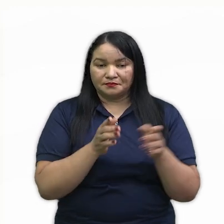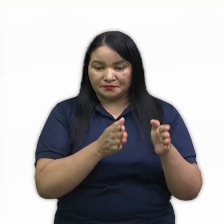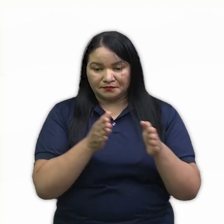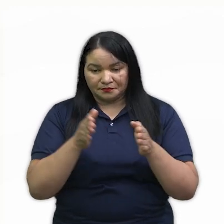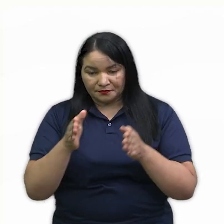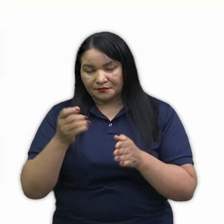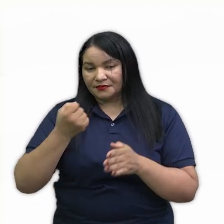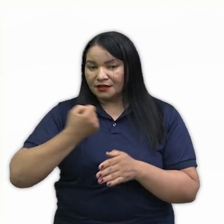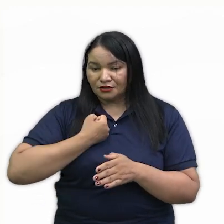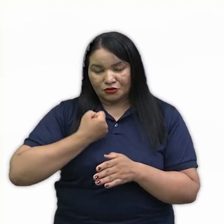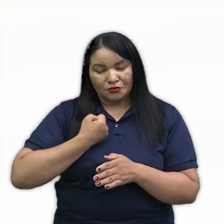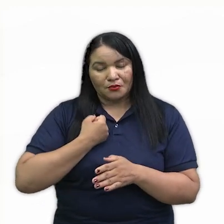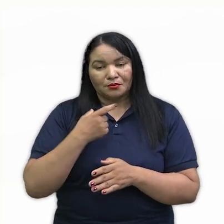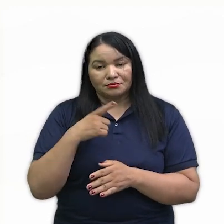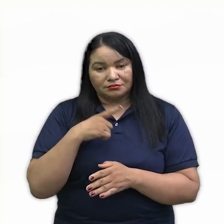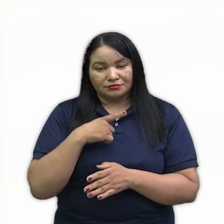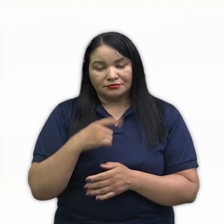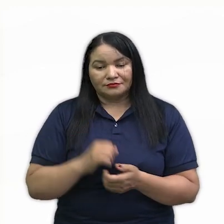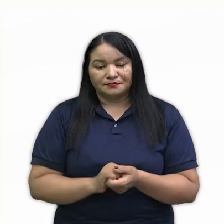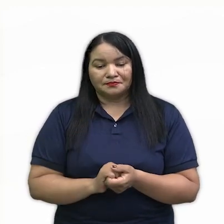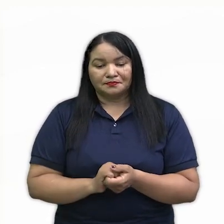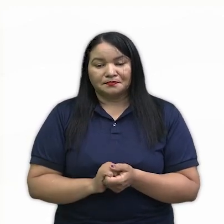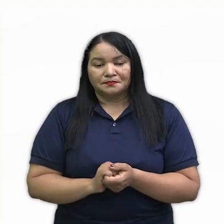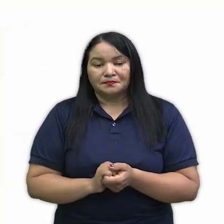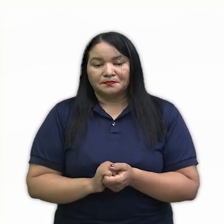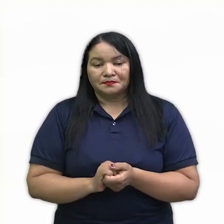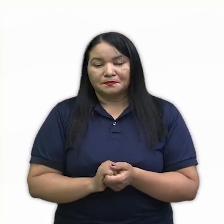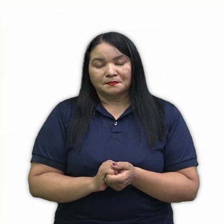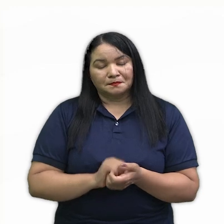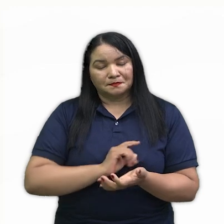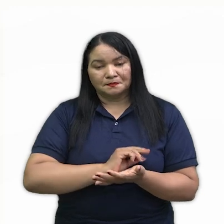sequência numérica, tá? Enfim,